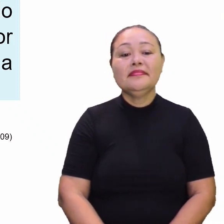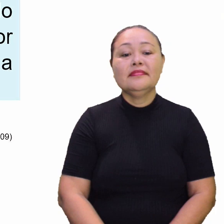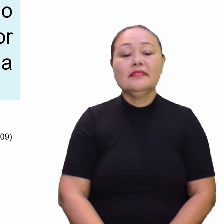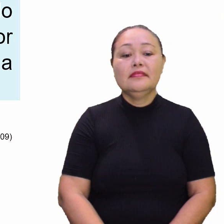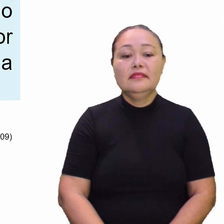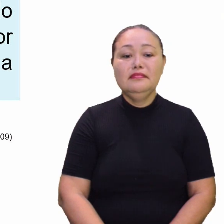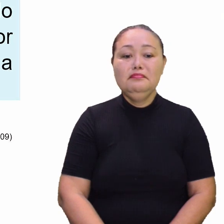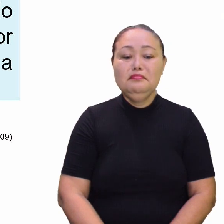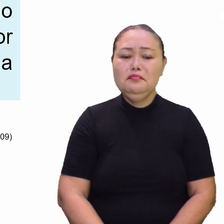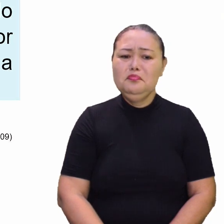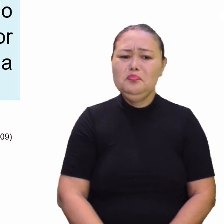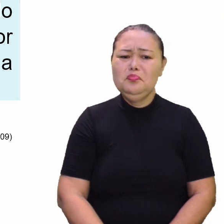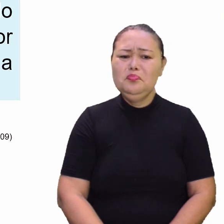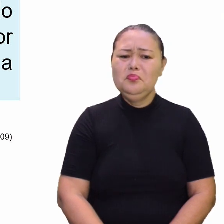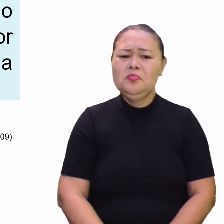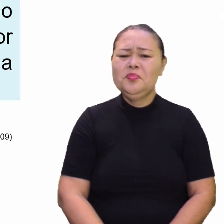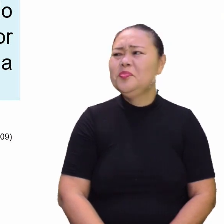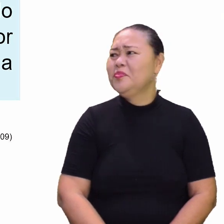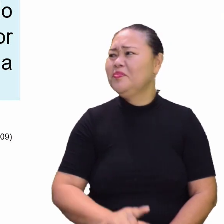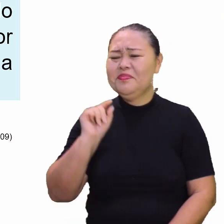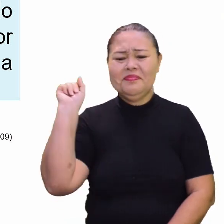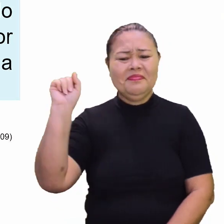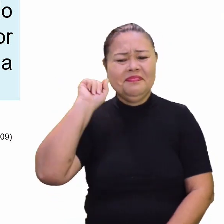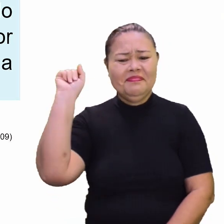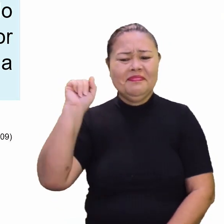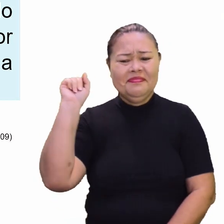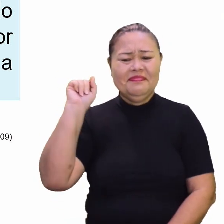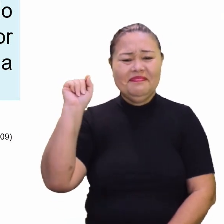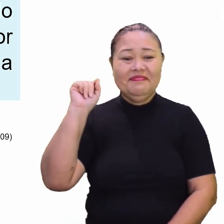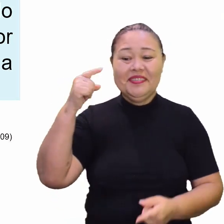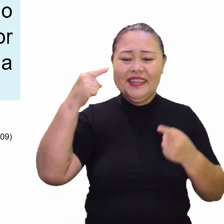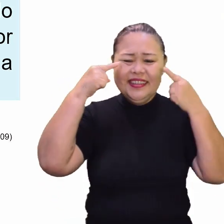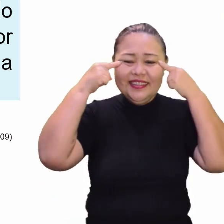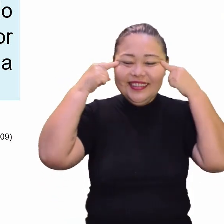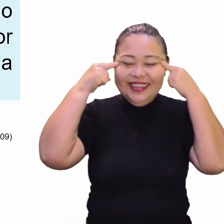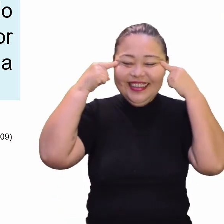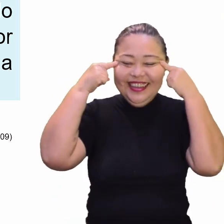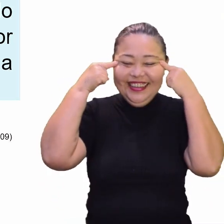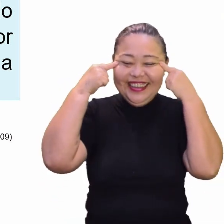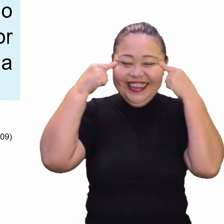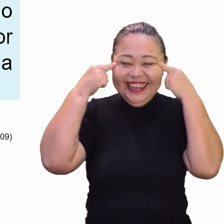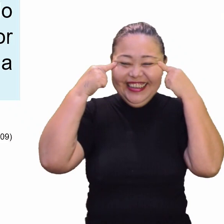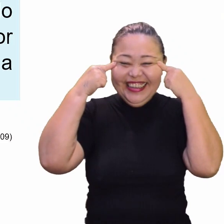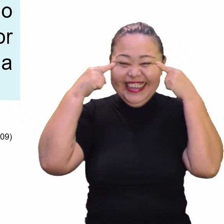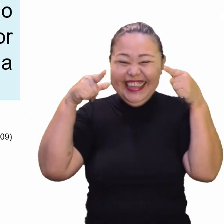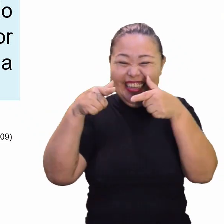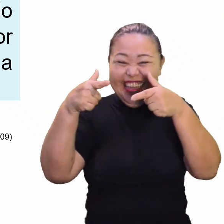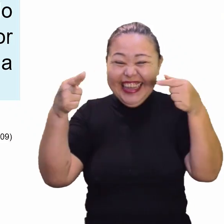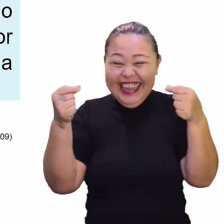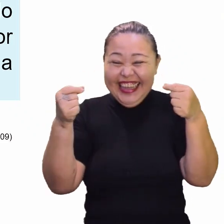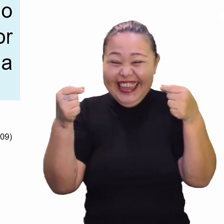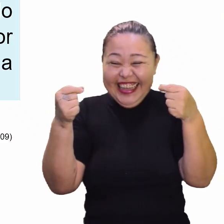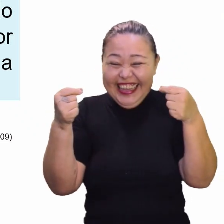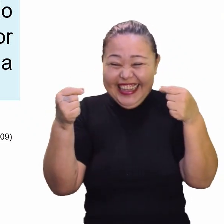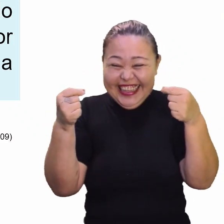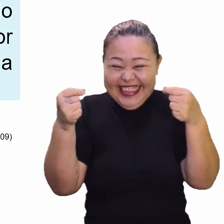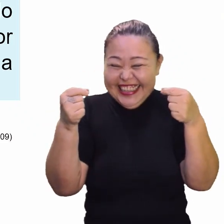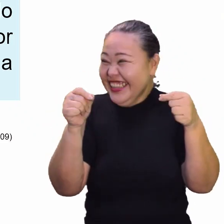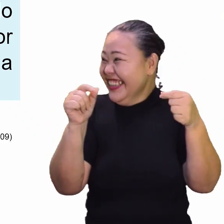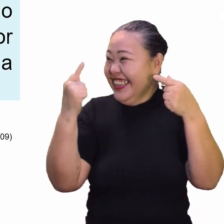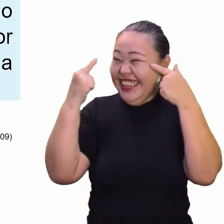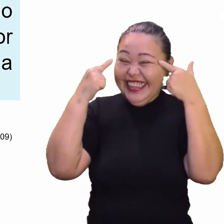Que é isso aí? Que é isso? É. É um japa? Não. É